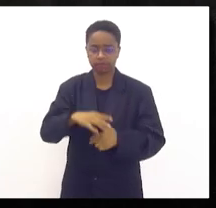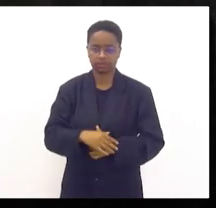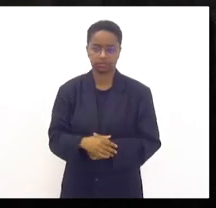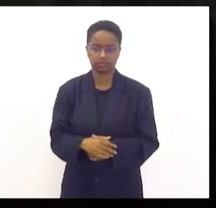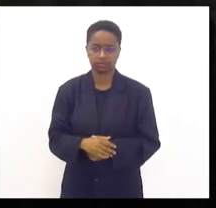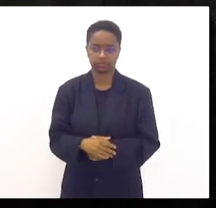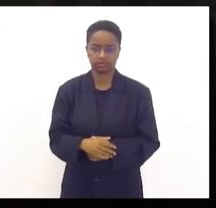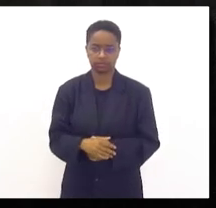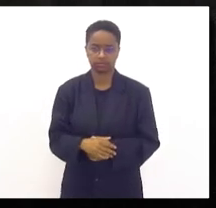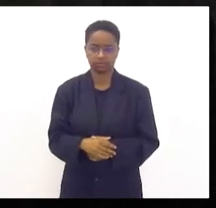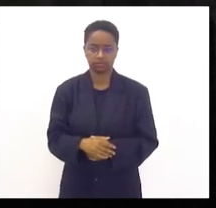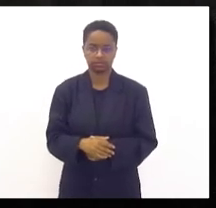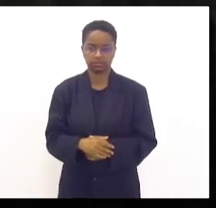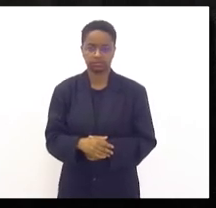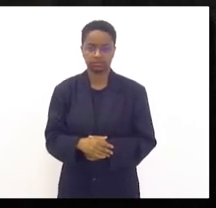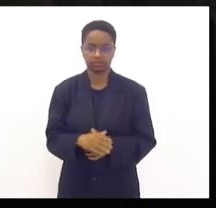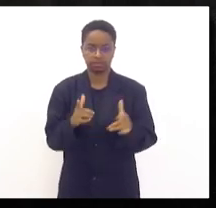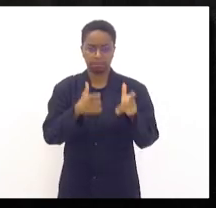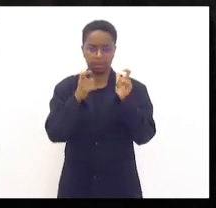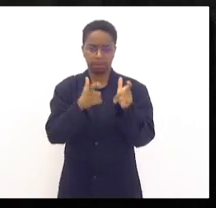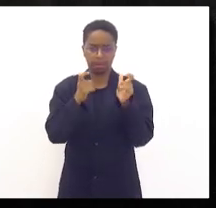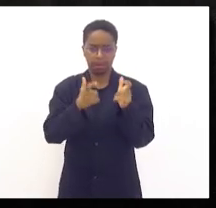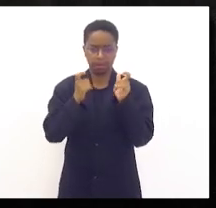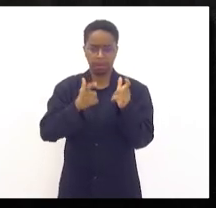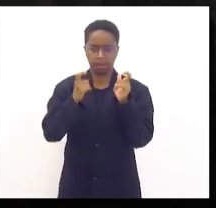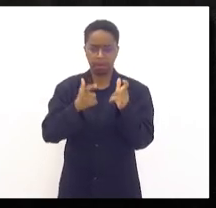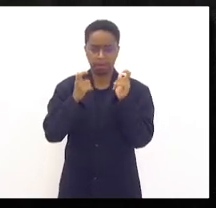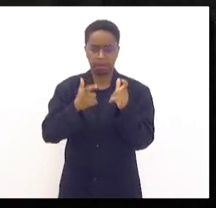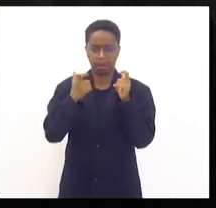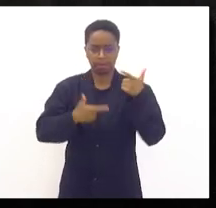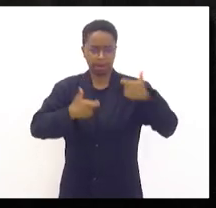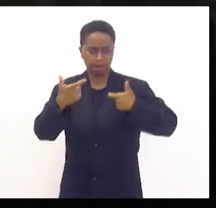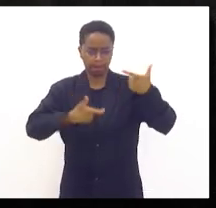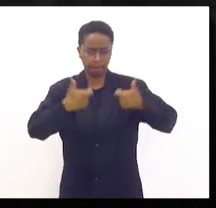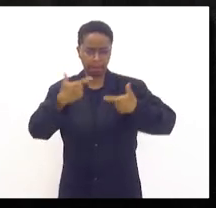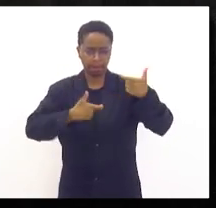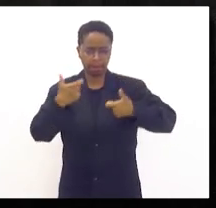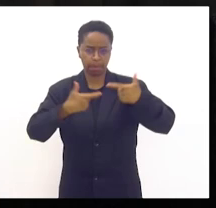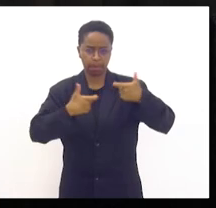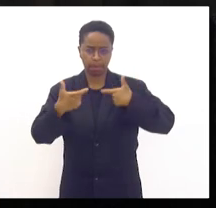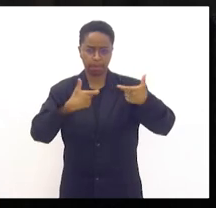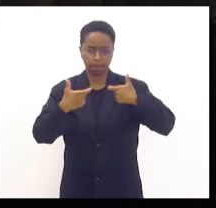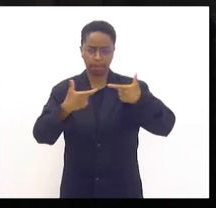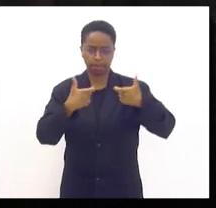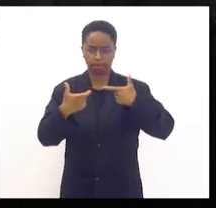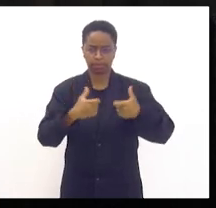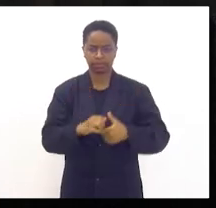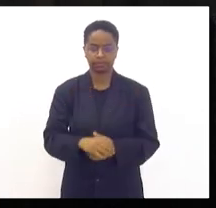escutarem.